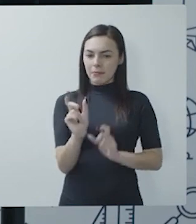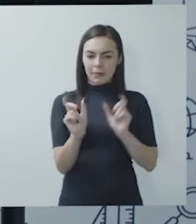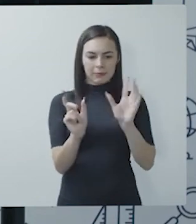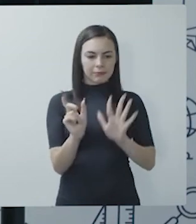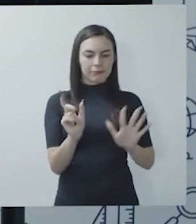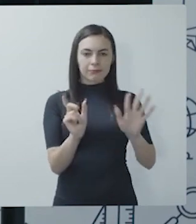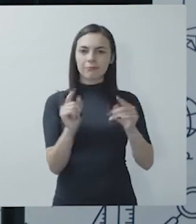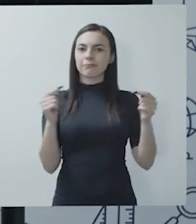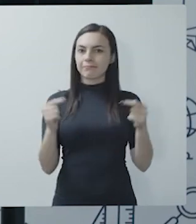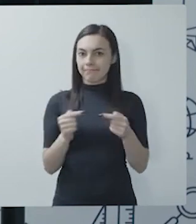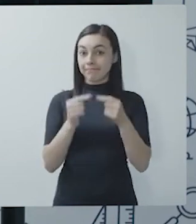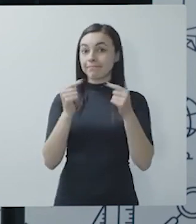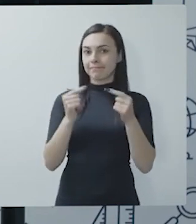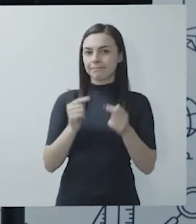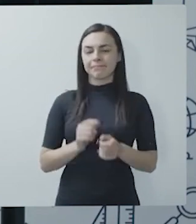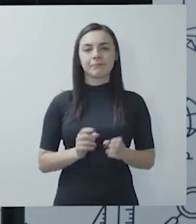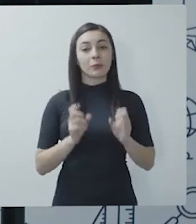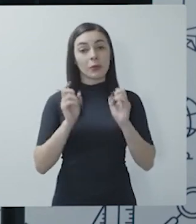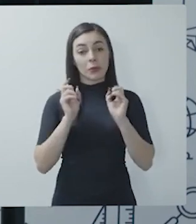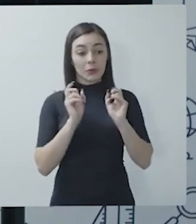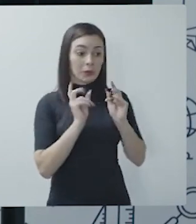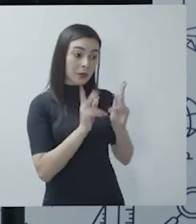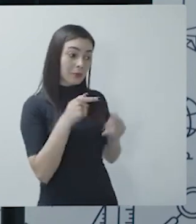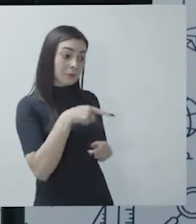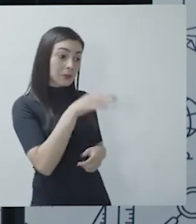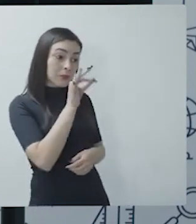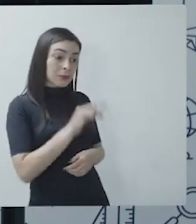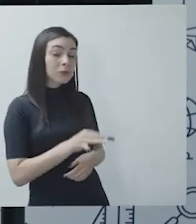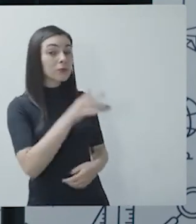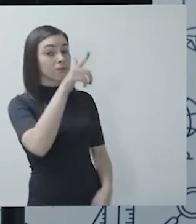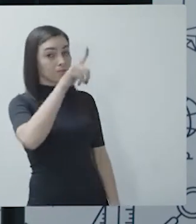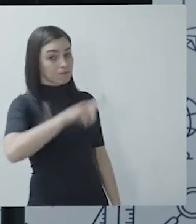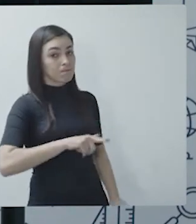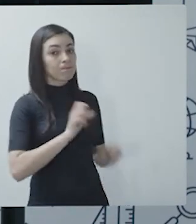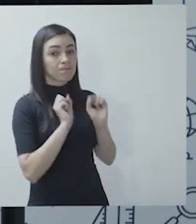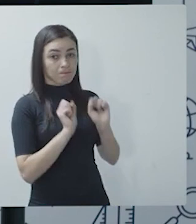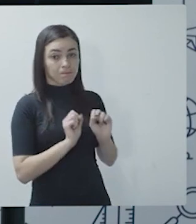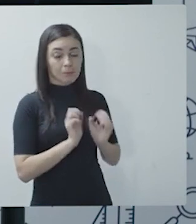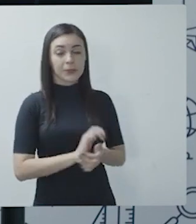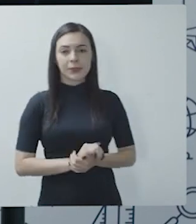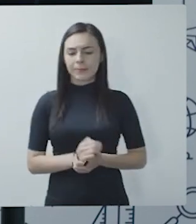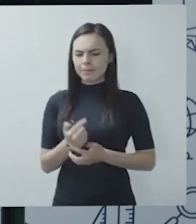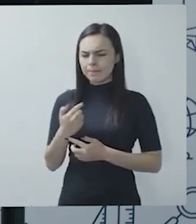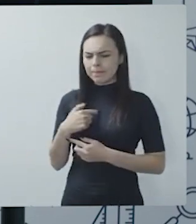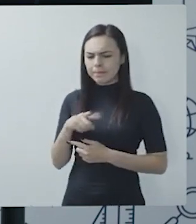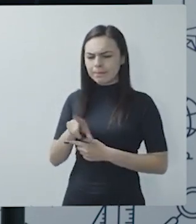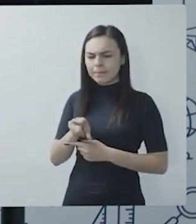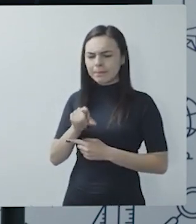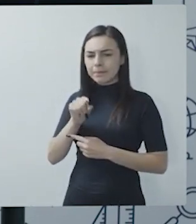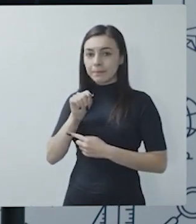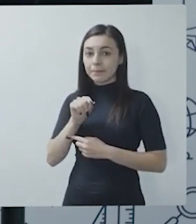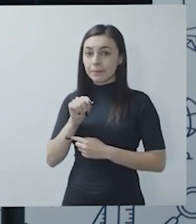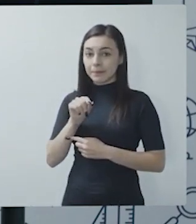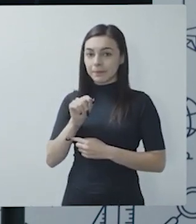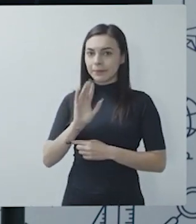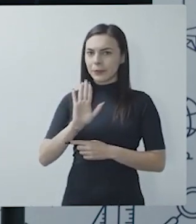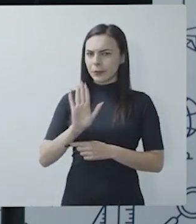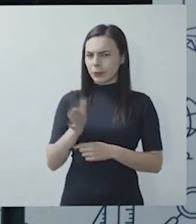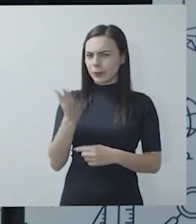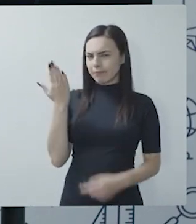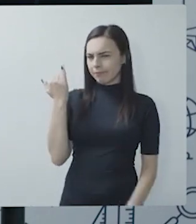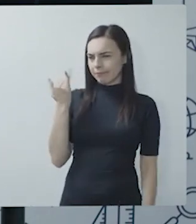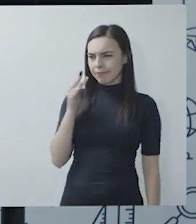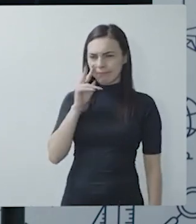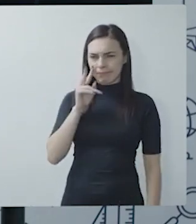uma imagem. Então, como você acertou, você pode jogar de novo. Posso jogar de novo? Eu vou pegar essa que eu já